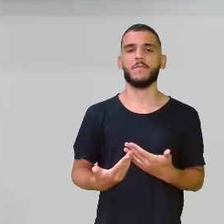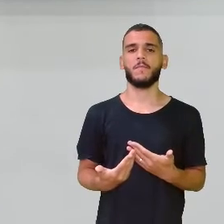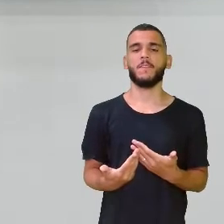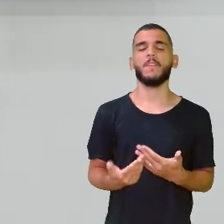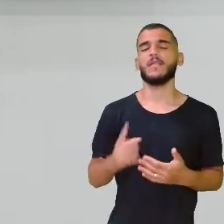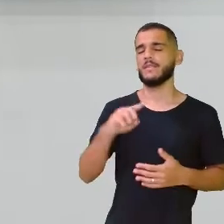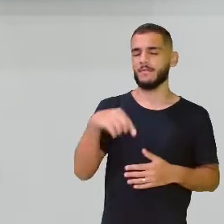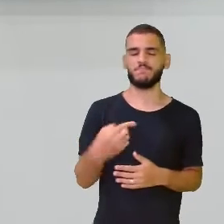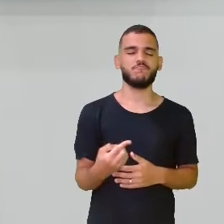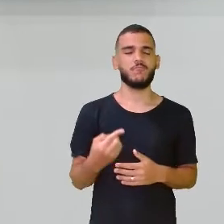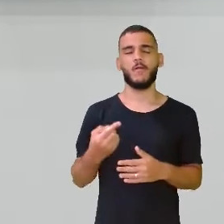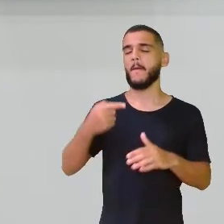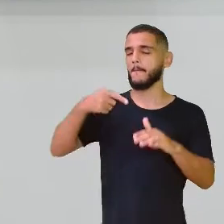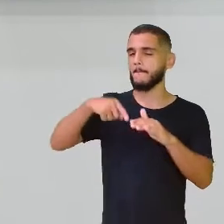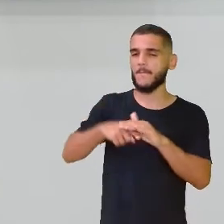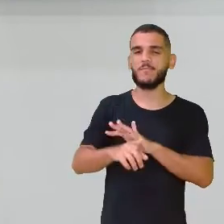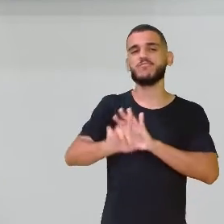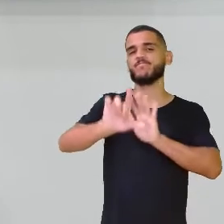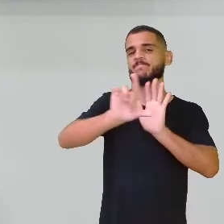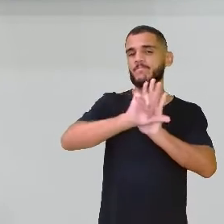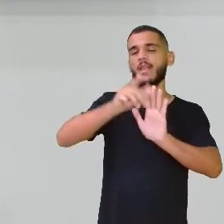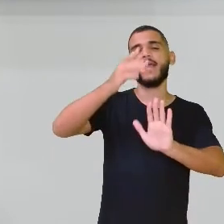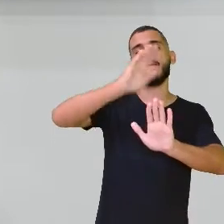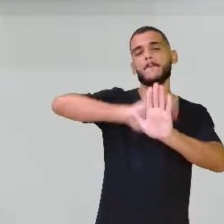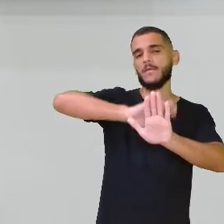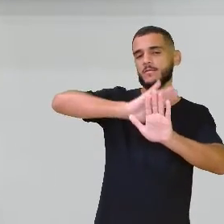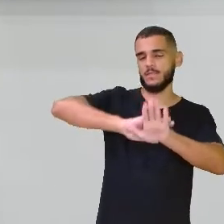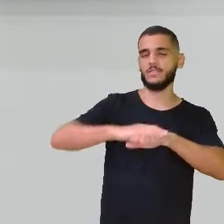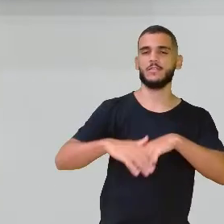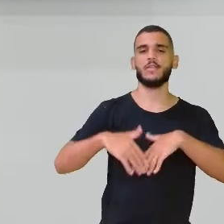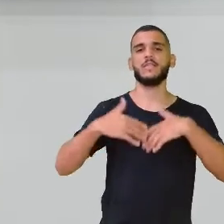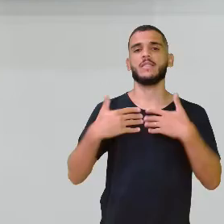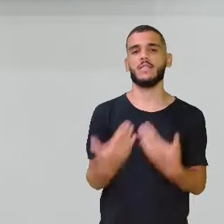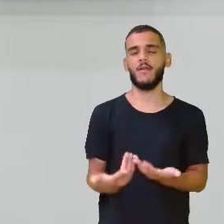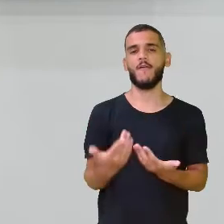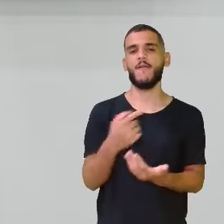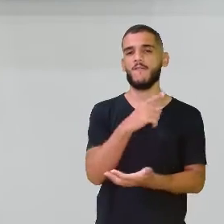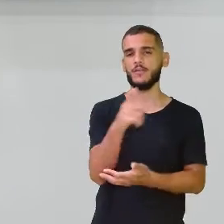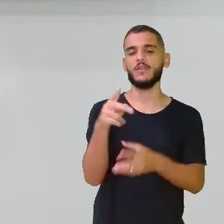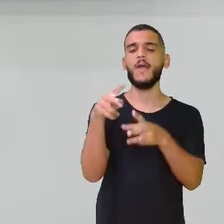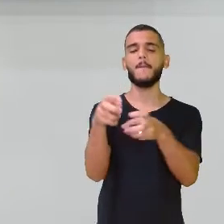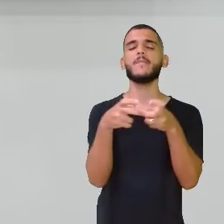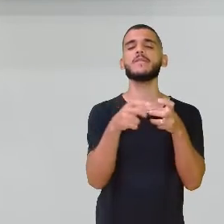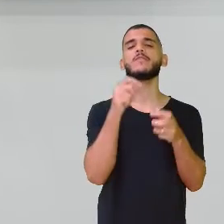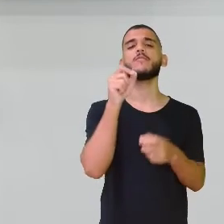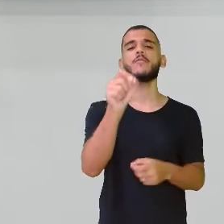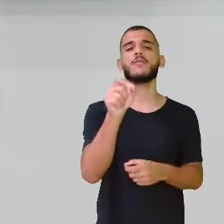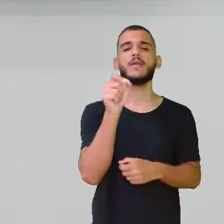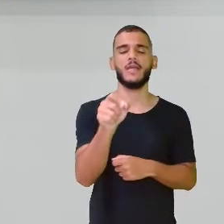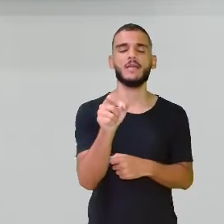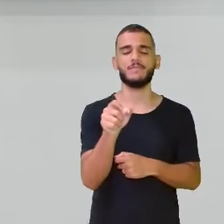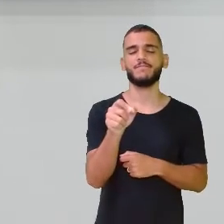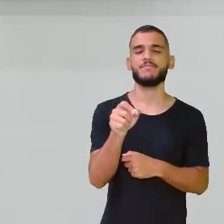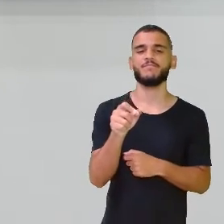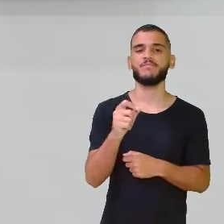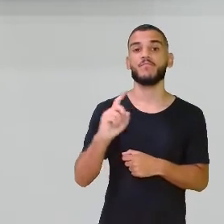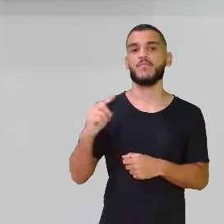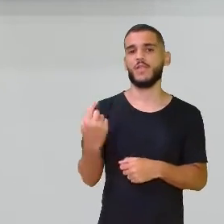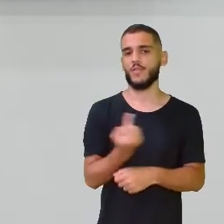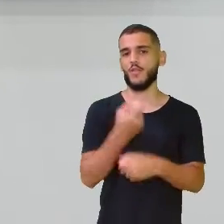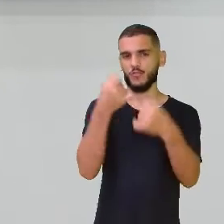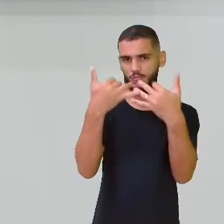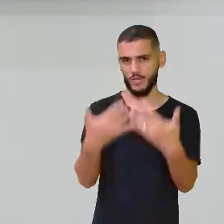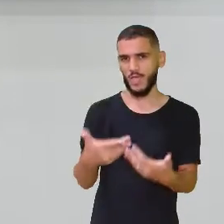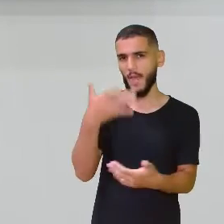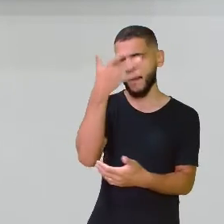lei, tá? No corpo do estatuto. Mas eu quero que vocês percebam que Quando a gente fala de